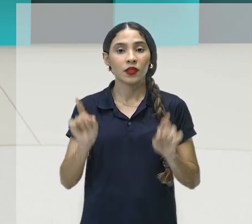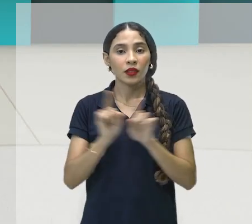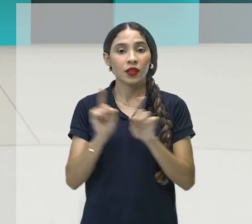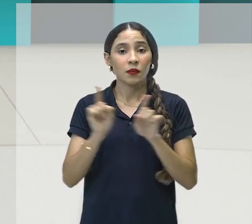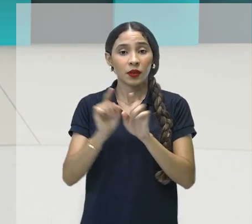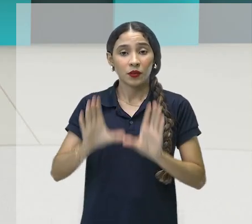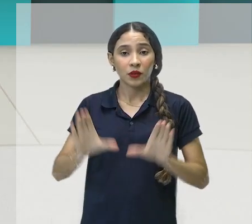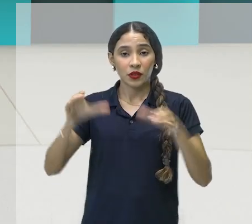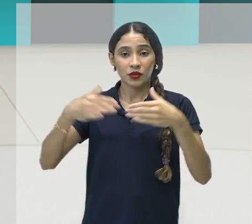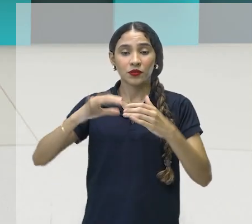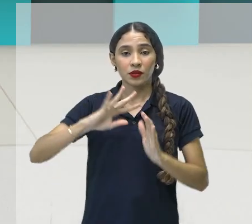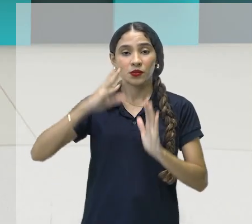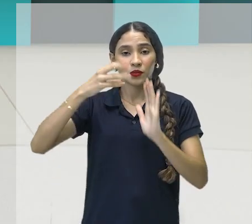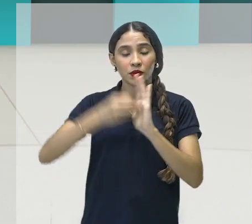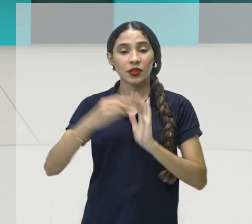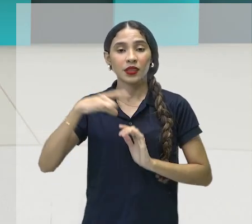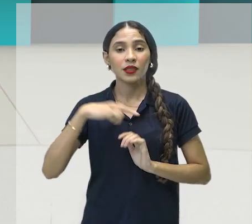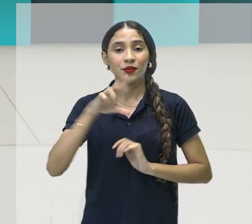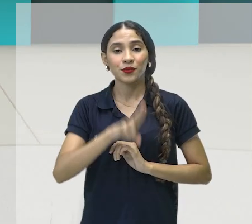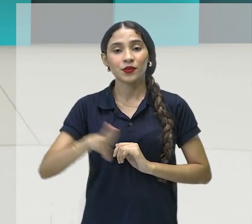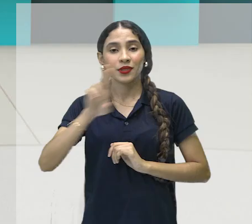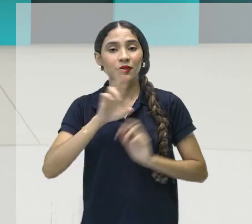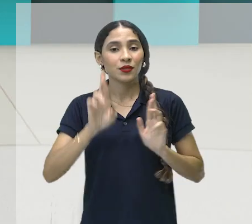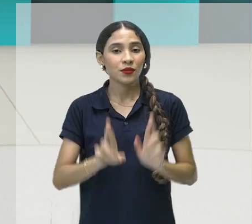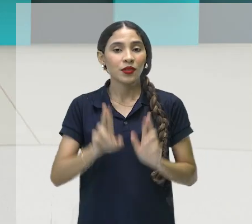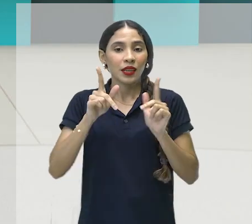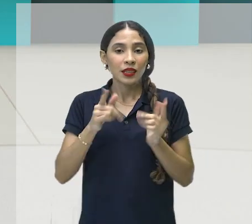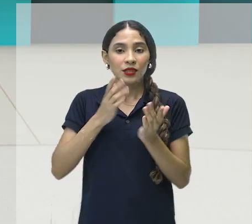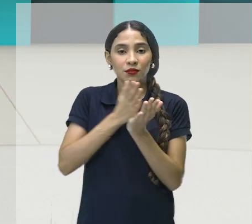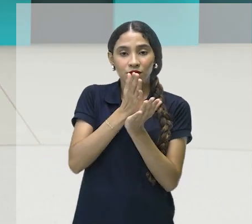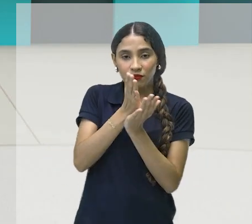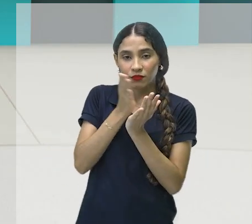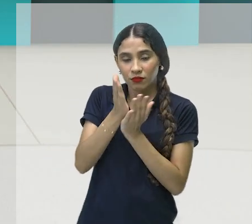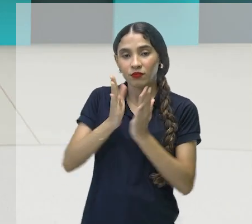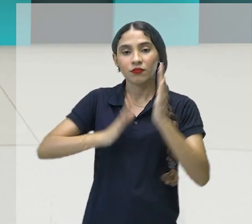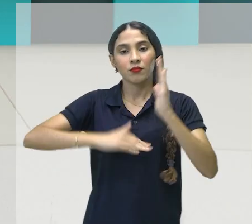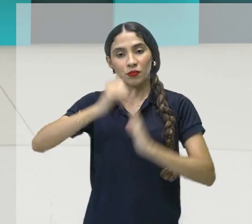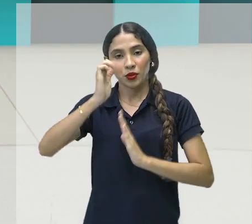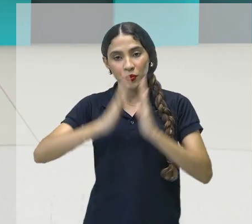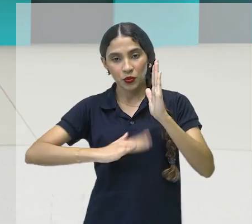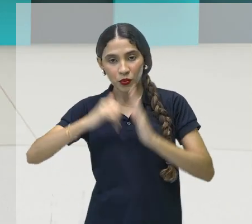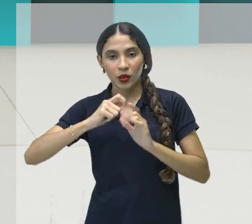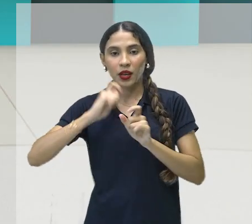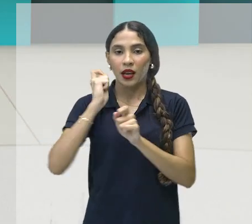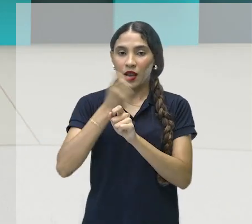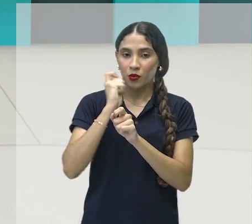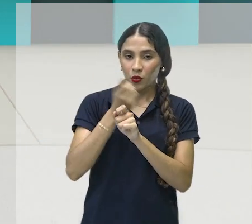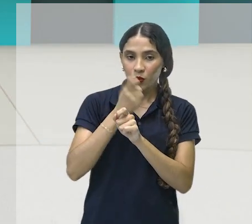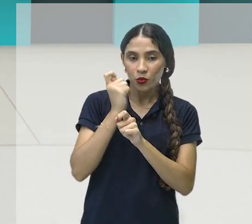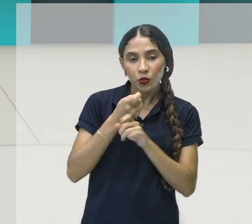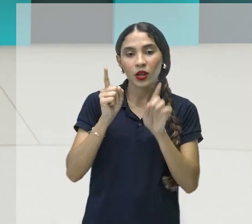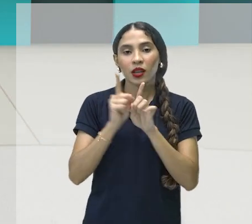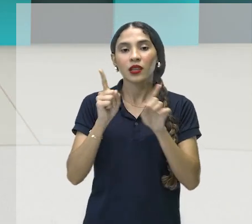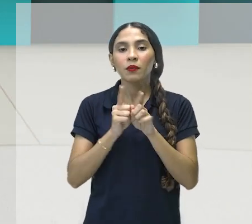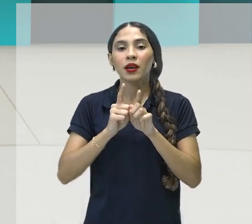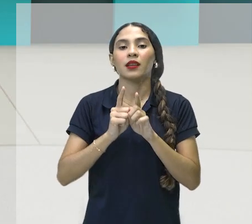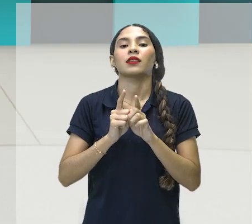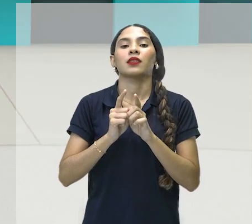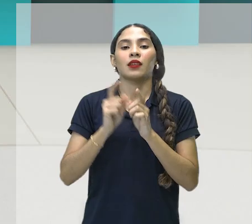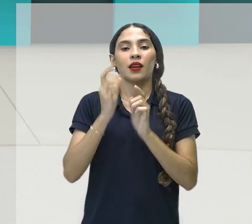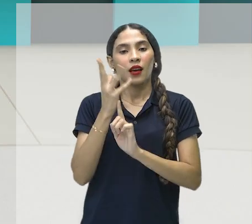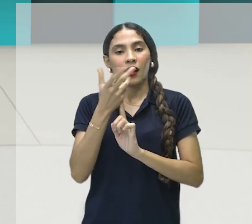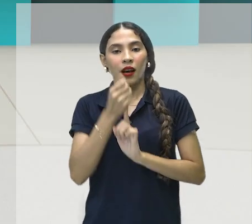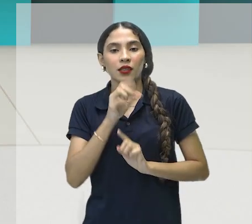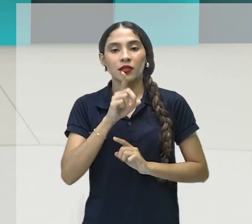artesãos e coletivos amazônicos têm usado diferentes meios como pintura, escultura,